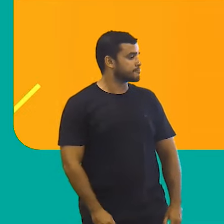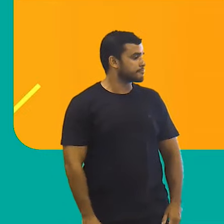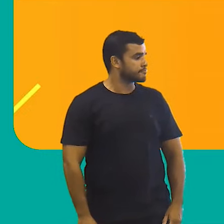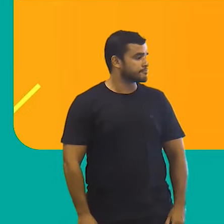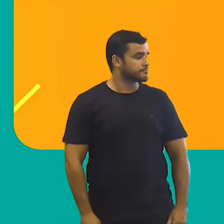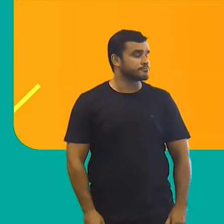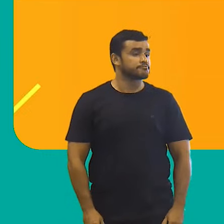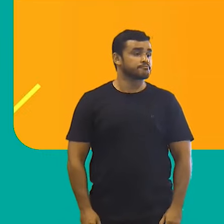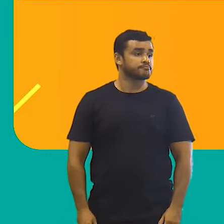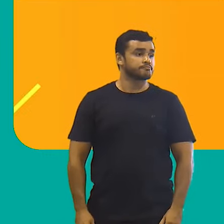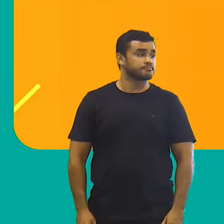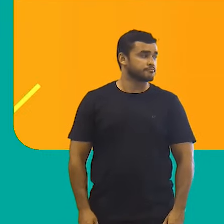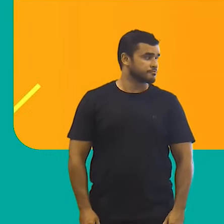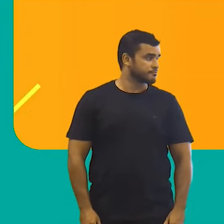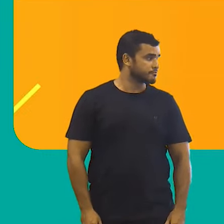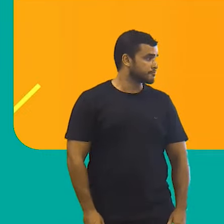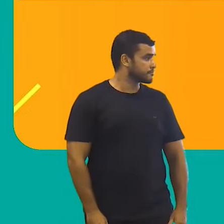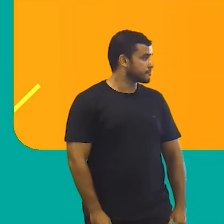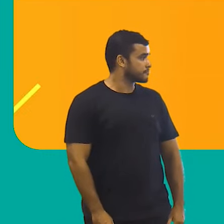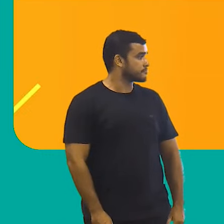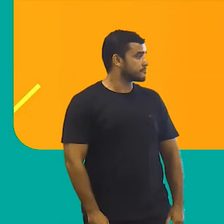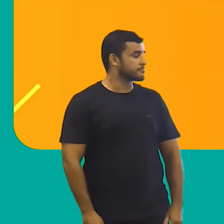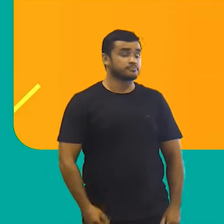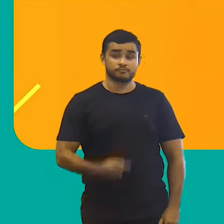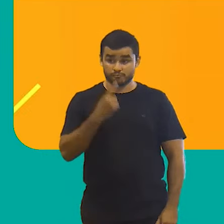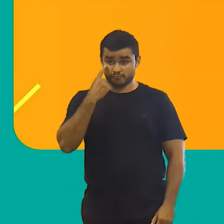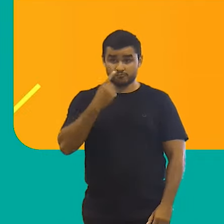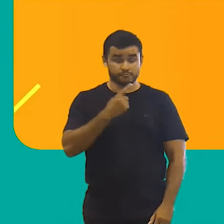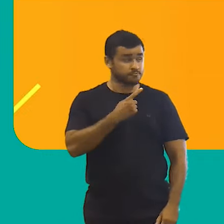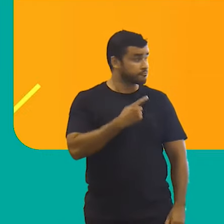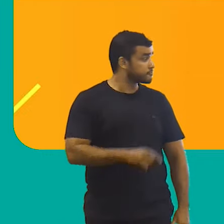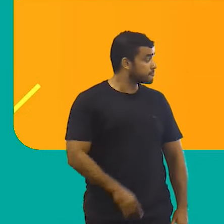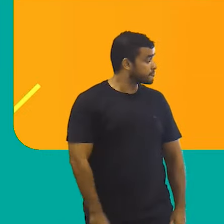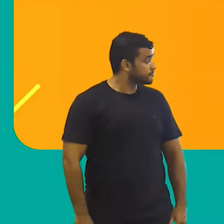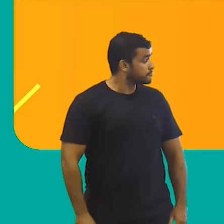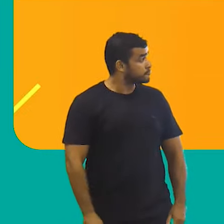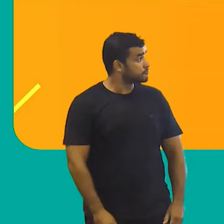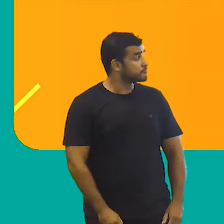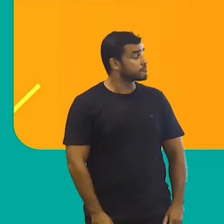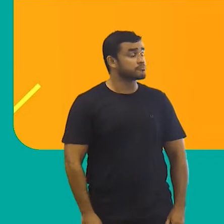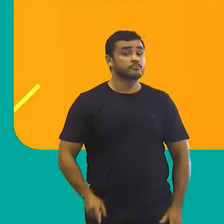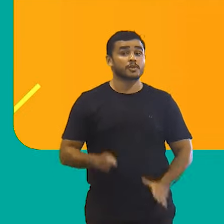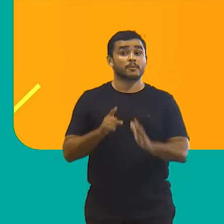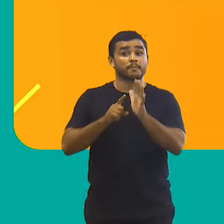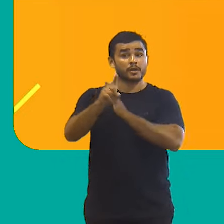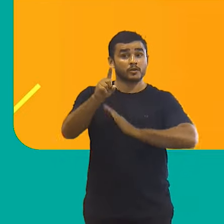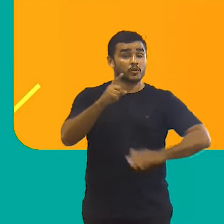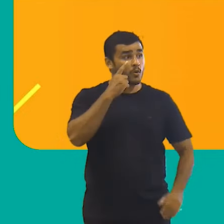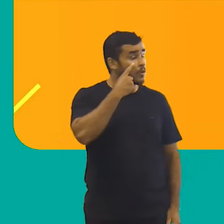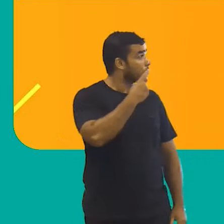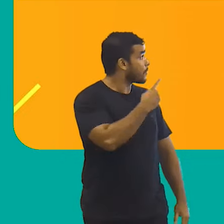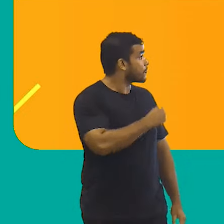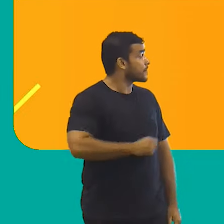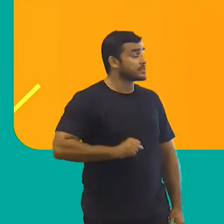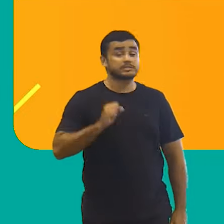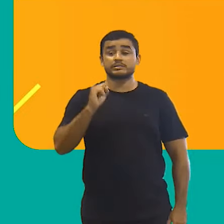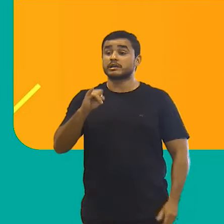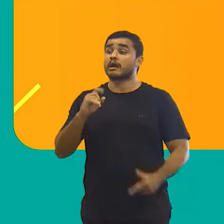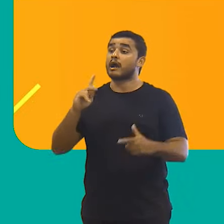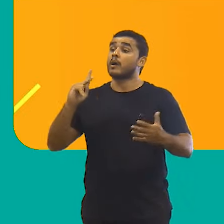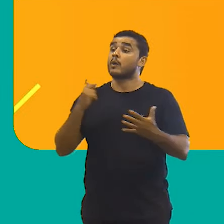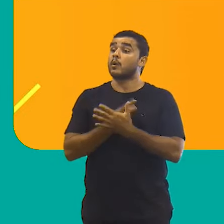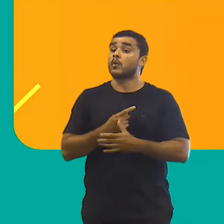O que essa próxima pede de você? Vai para o comando, ó. Essa interferência poderá ocorrer